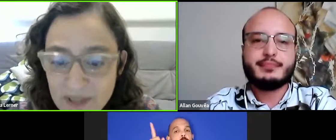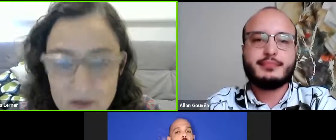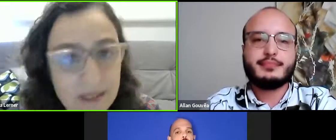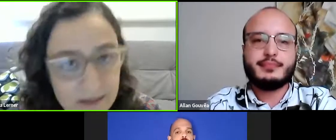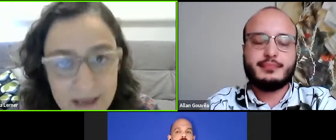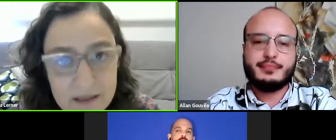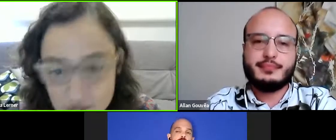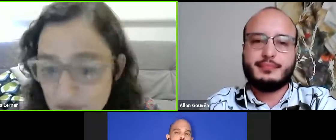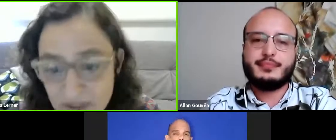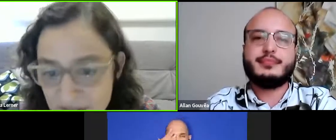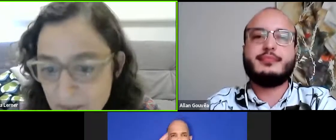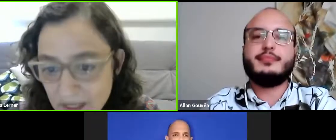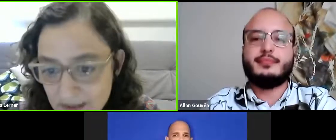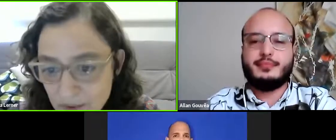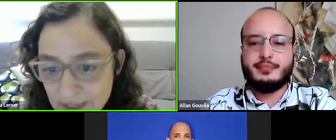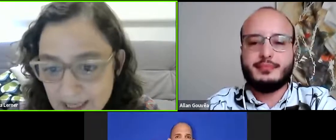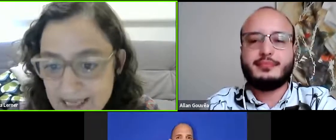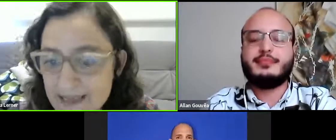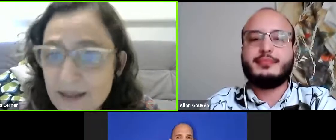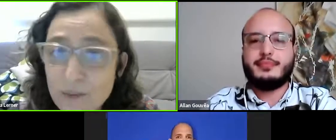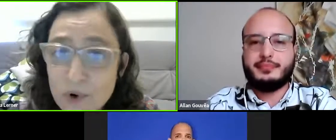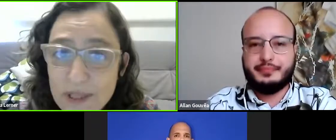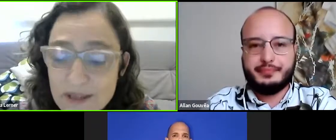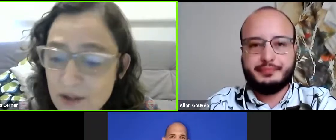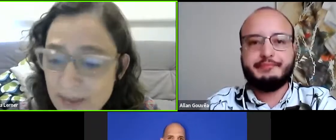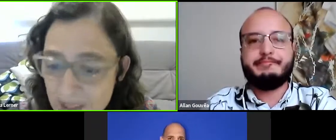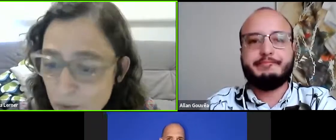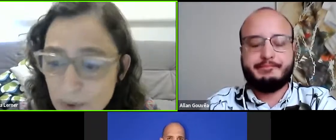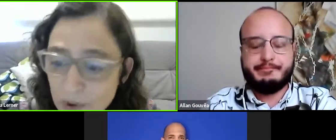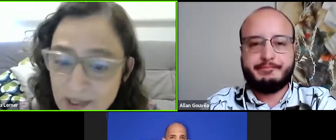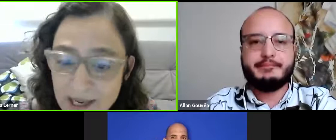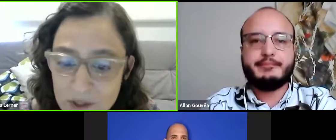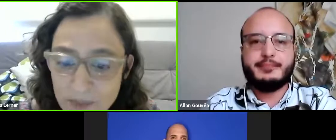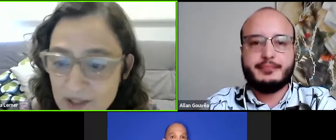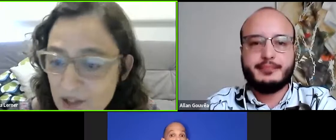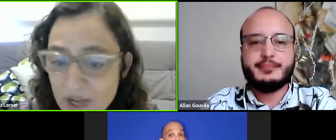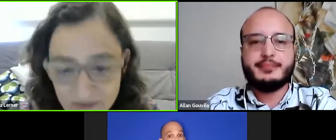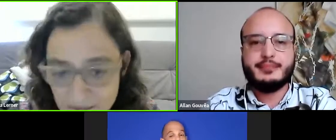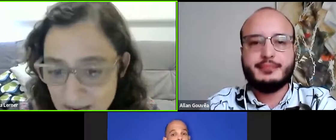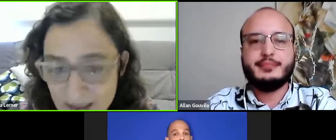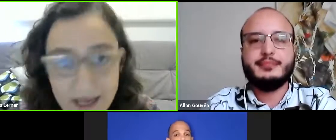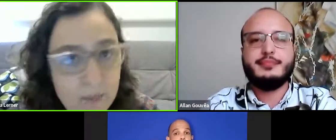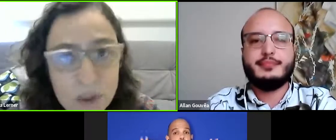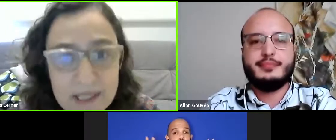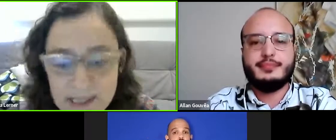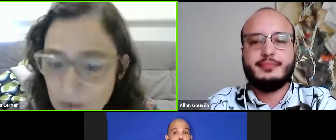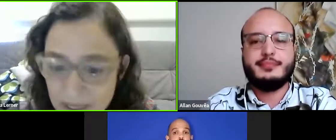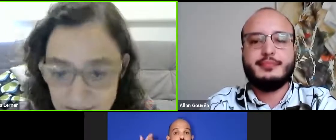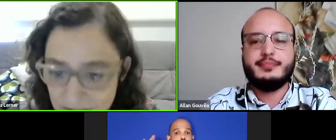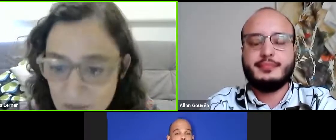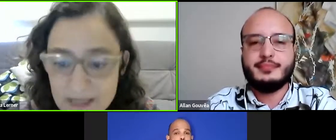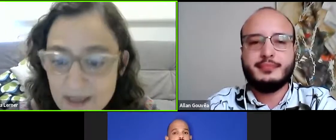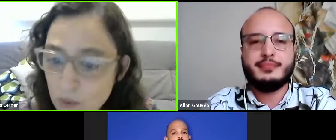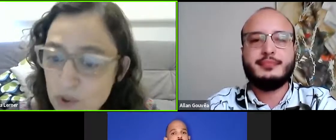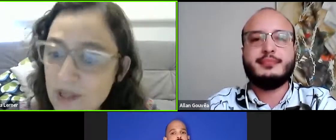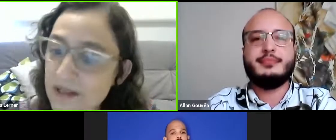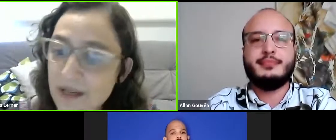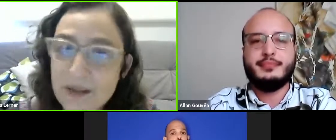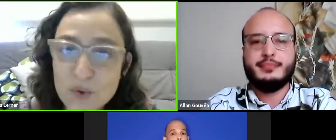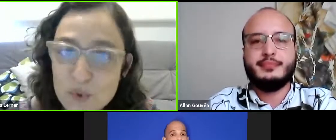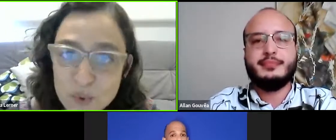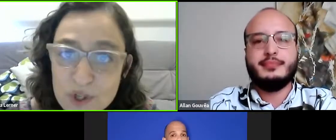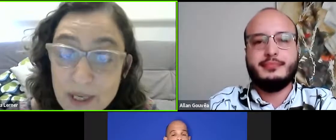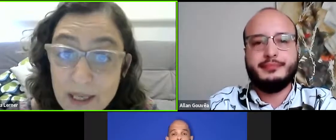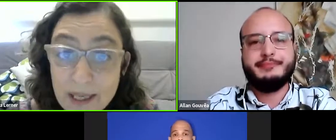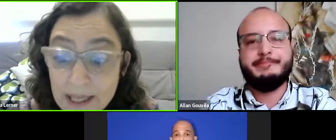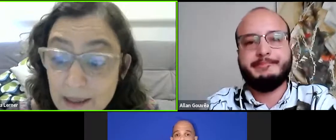ciência sofre tantos ataques e desfinanciamento. Que essa cerimônia seja mais uma oportunidade para a gente reafirmar a importância da educação, da saúde, da